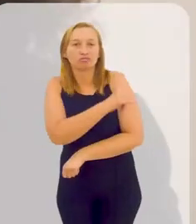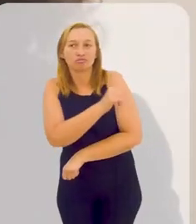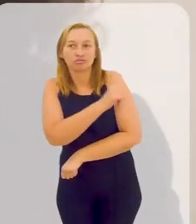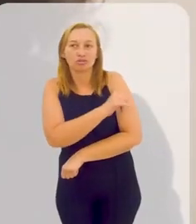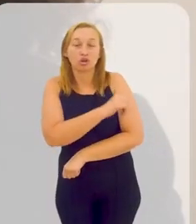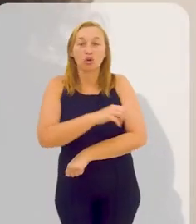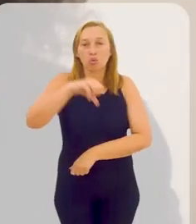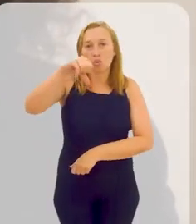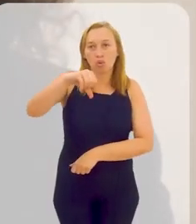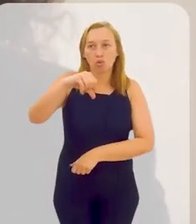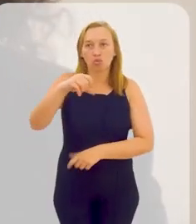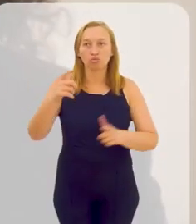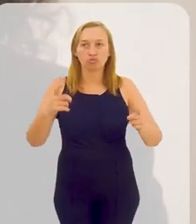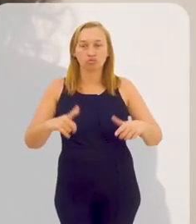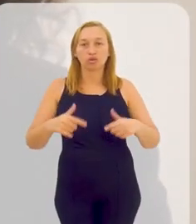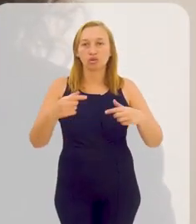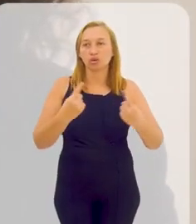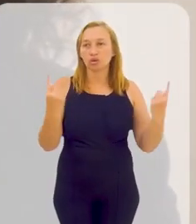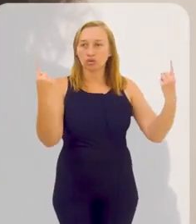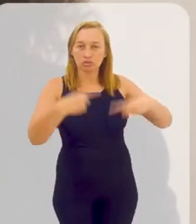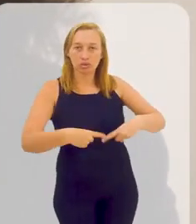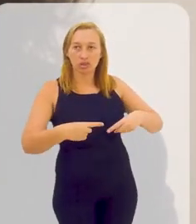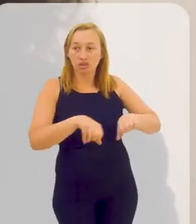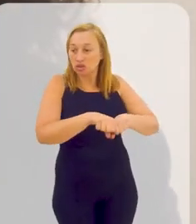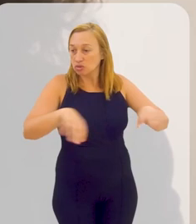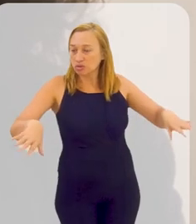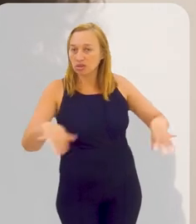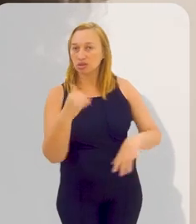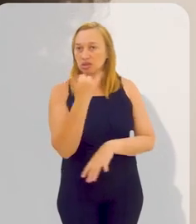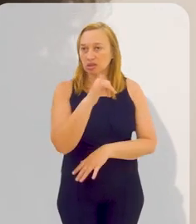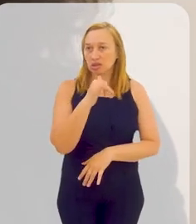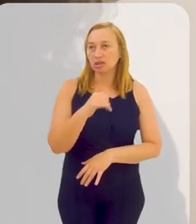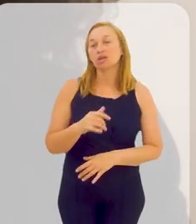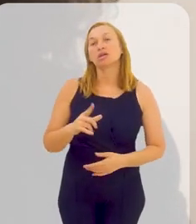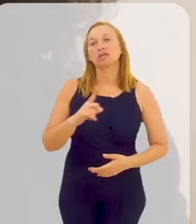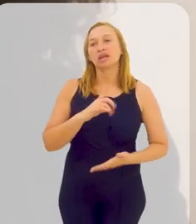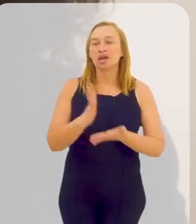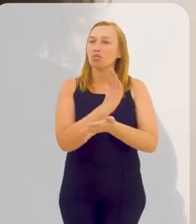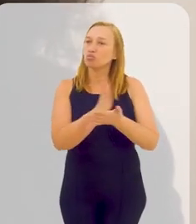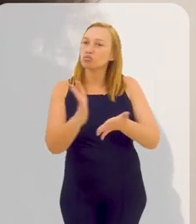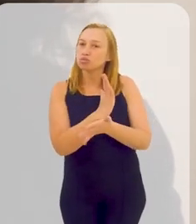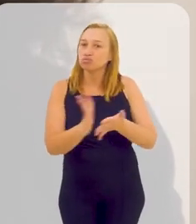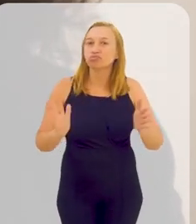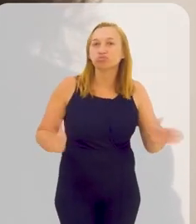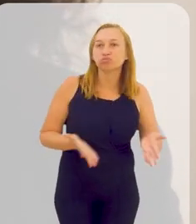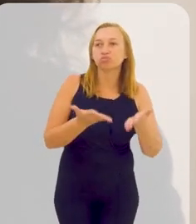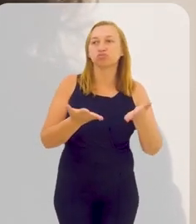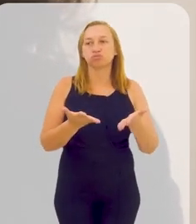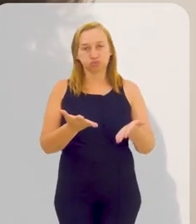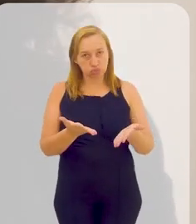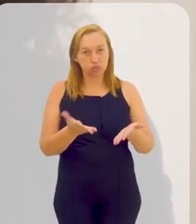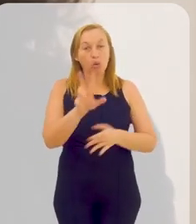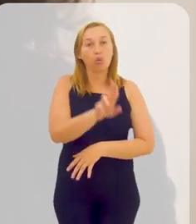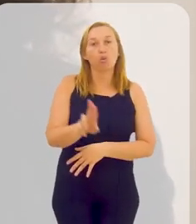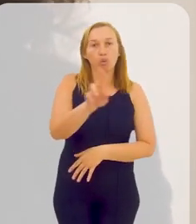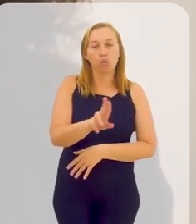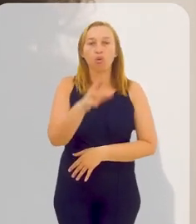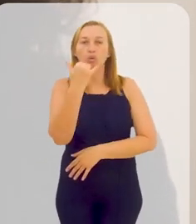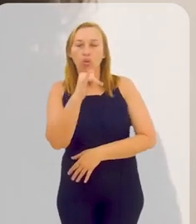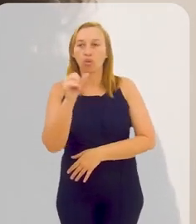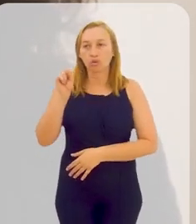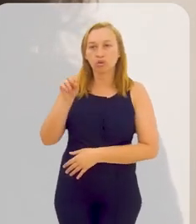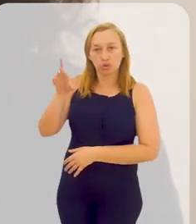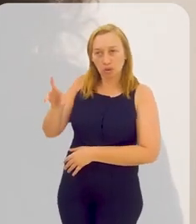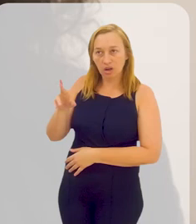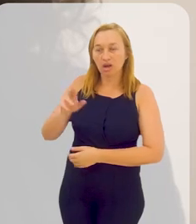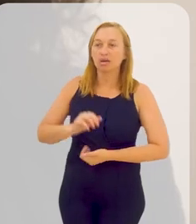o estado do Rio ocupa nono lugar e geração distribuída no país apesar de possuirmos algumas iniciativas que estimulam o